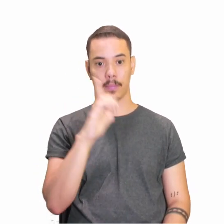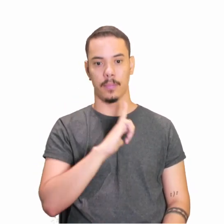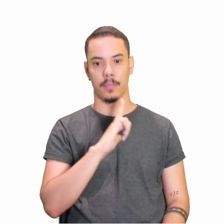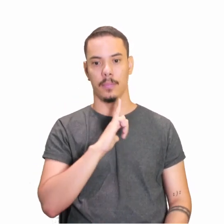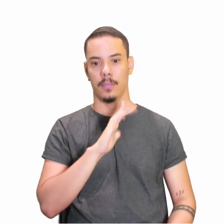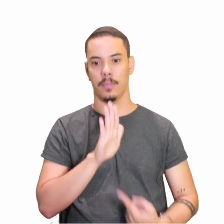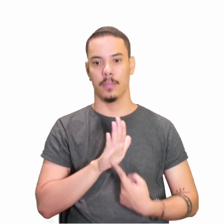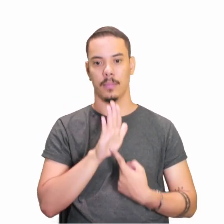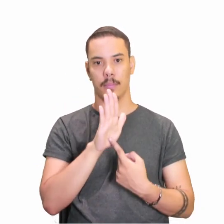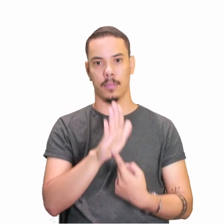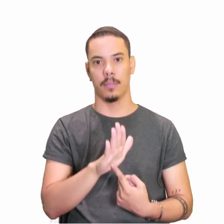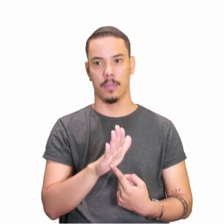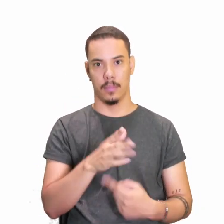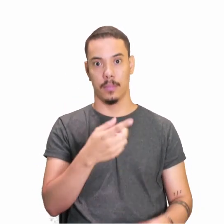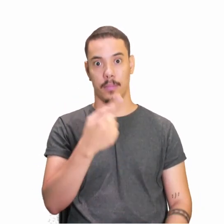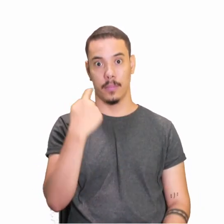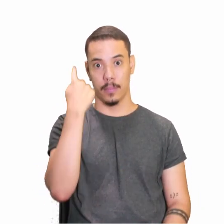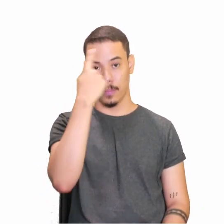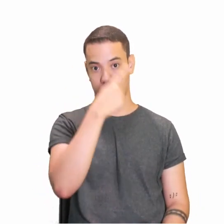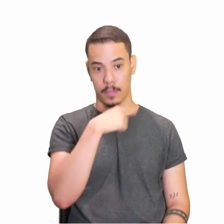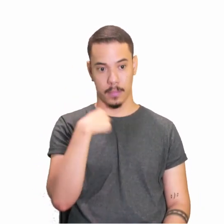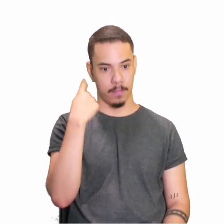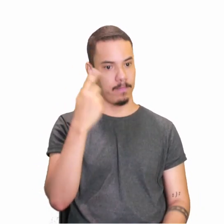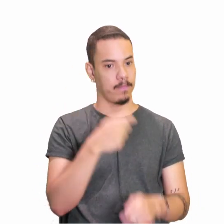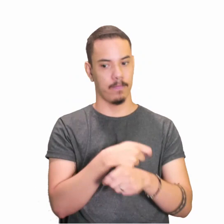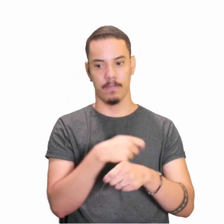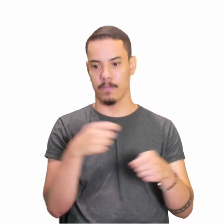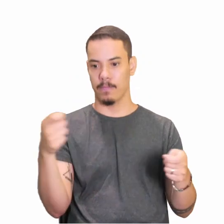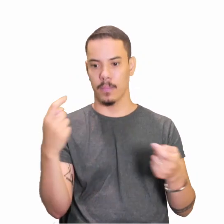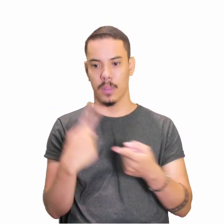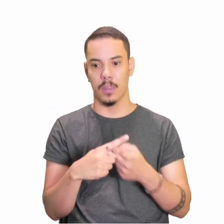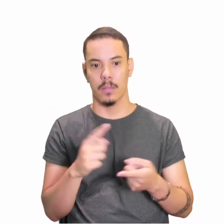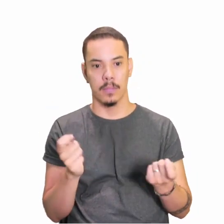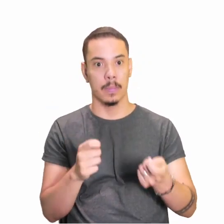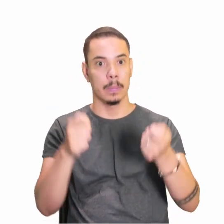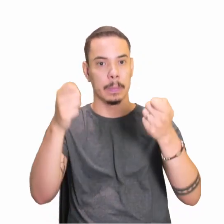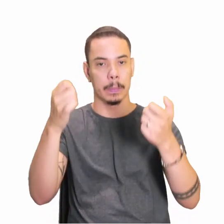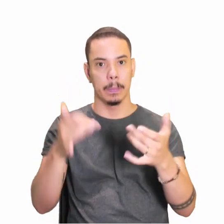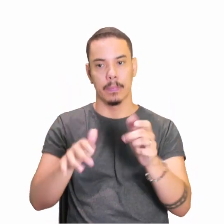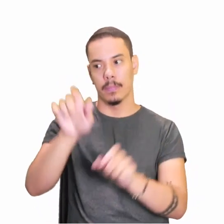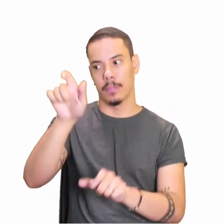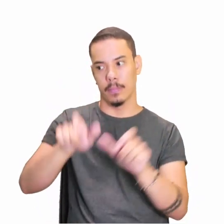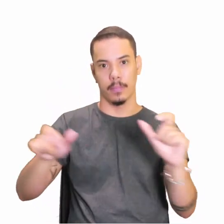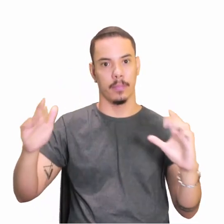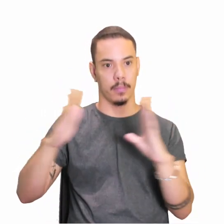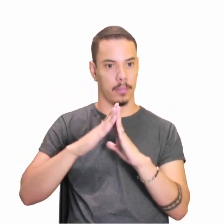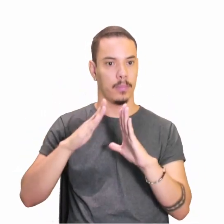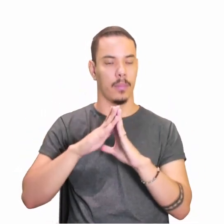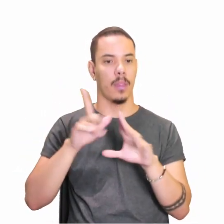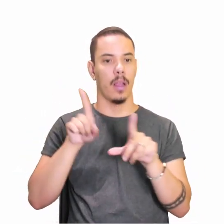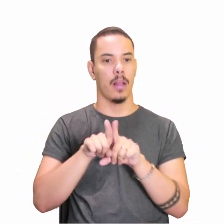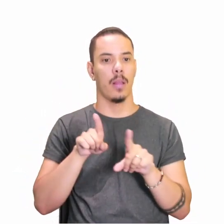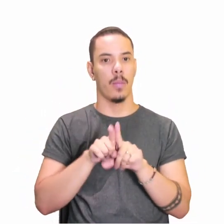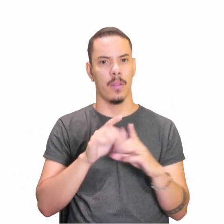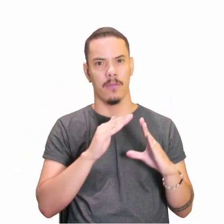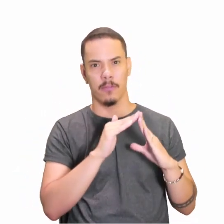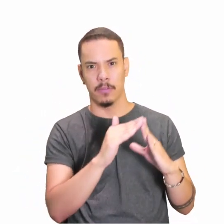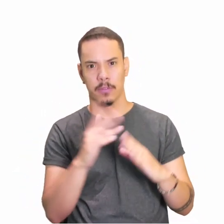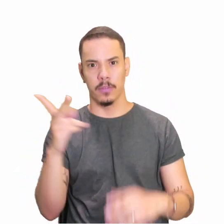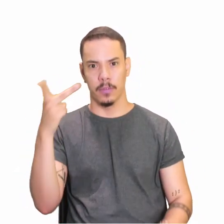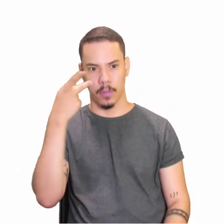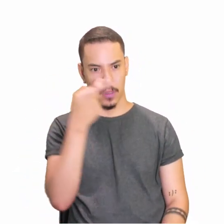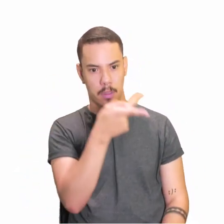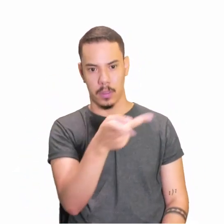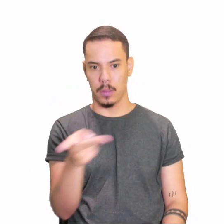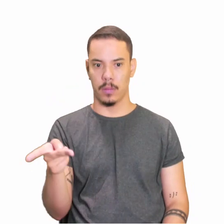diante de seu rosto, recusando-se a refletir as pessoas da casa e muito menos visitas.